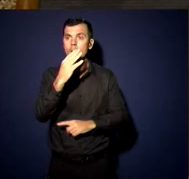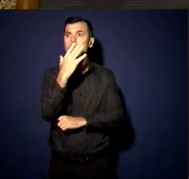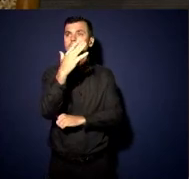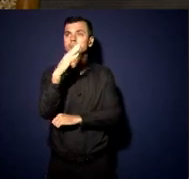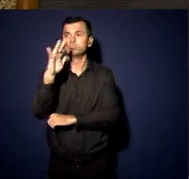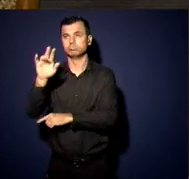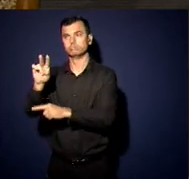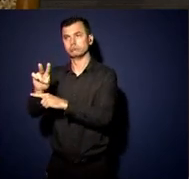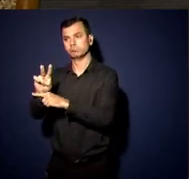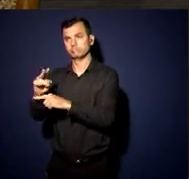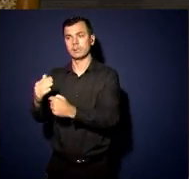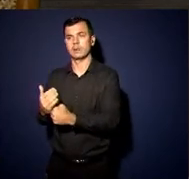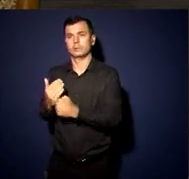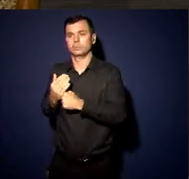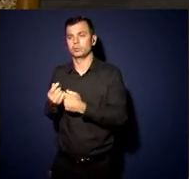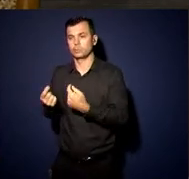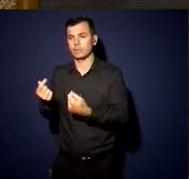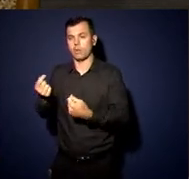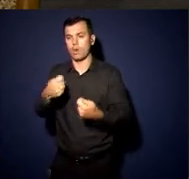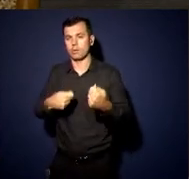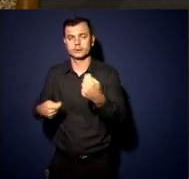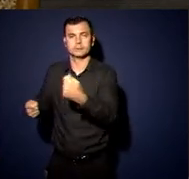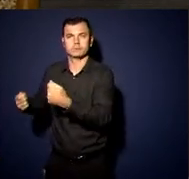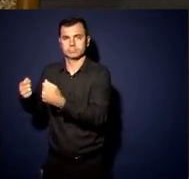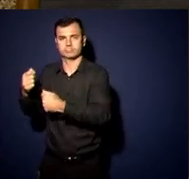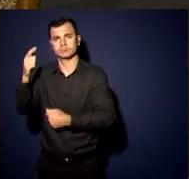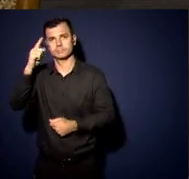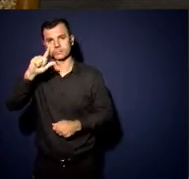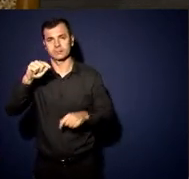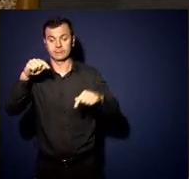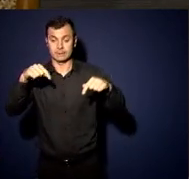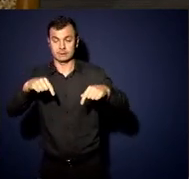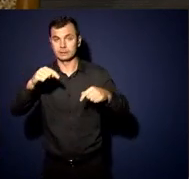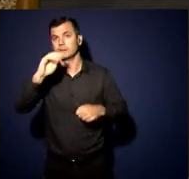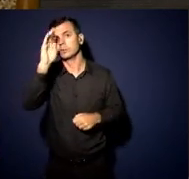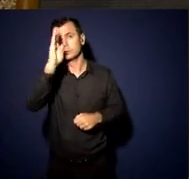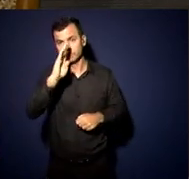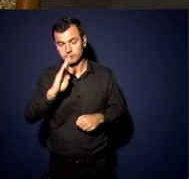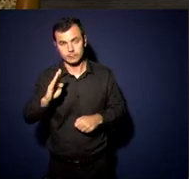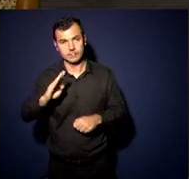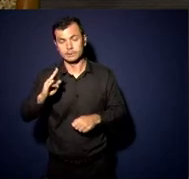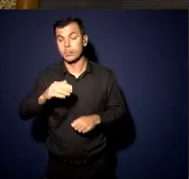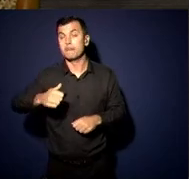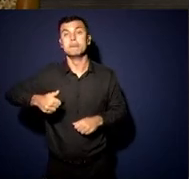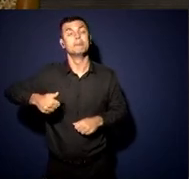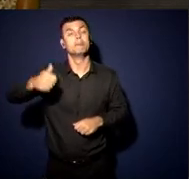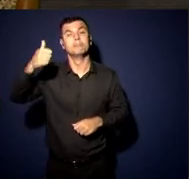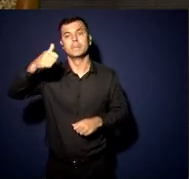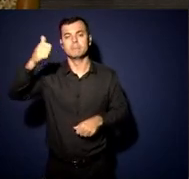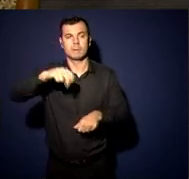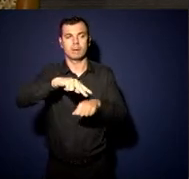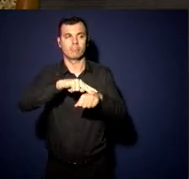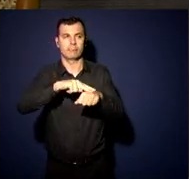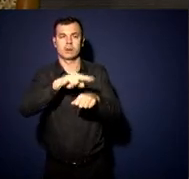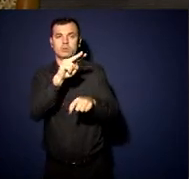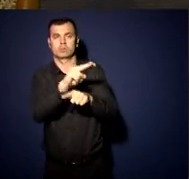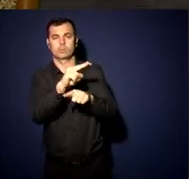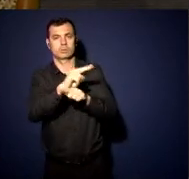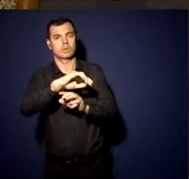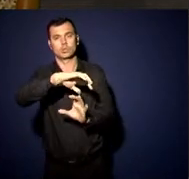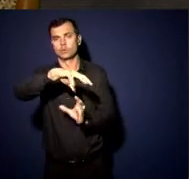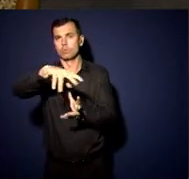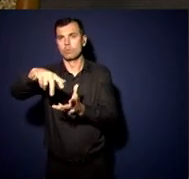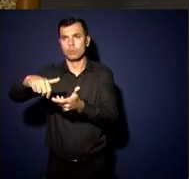que o Brasil pode ser protagonista Nós somos o país com a maior vegetação nativa preservada do mundo somos um país de